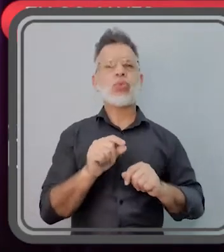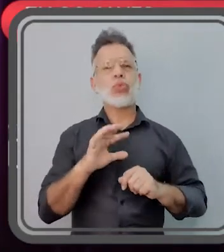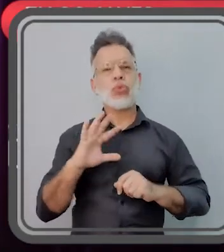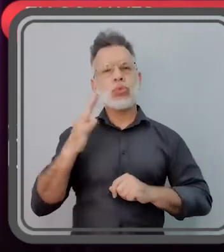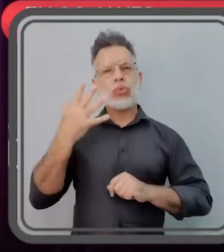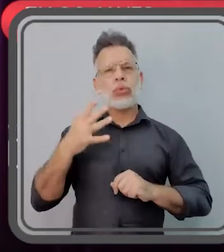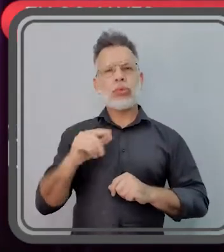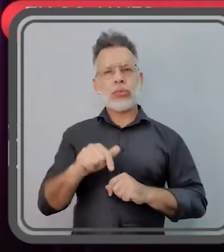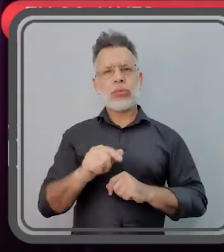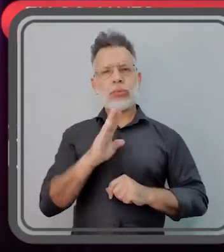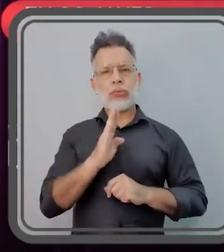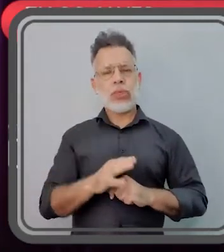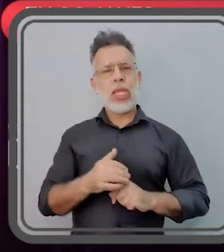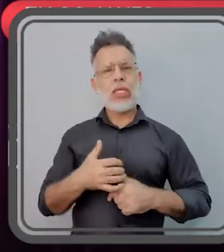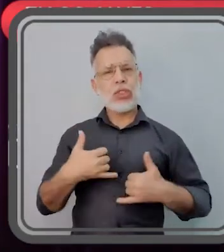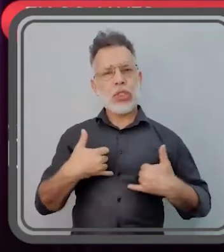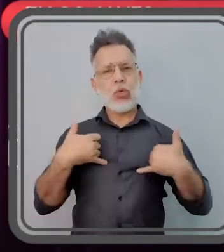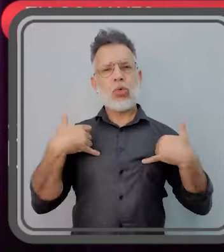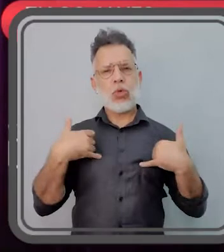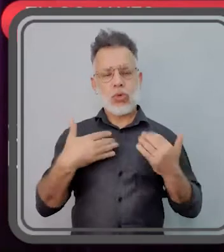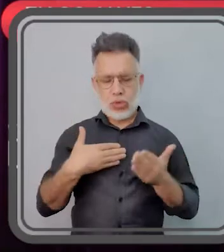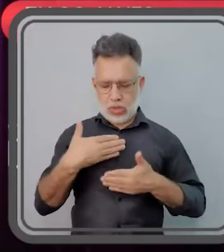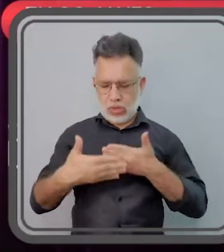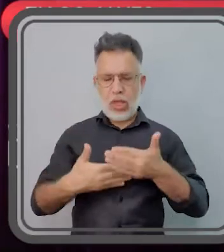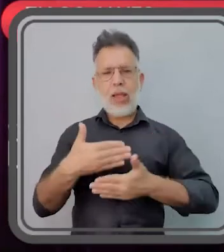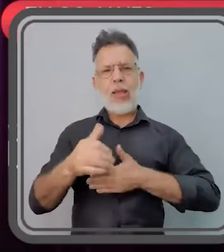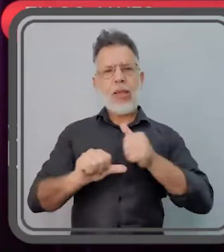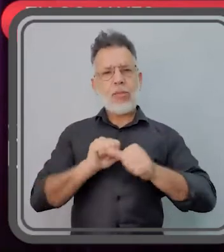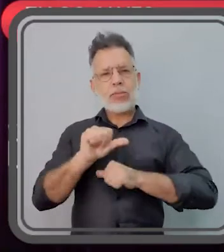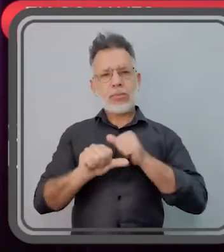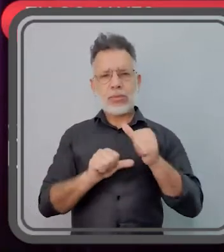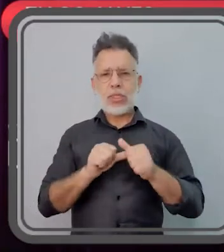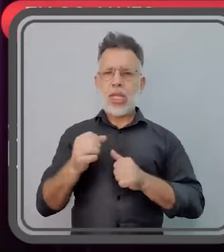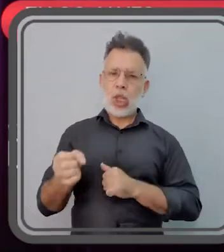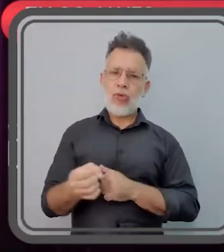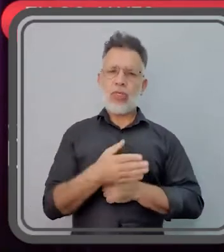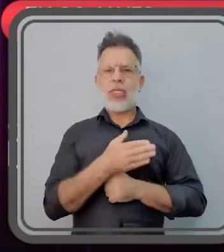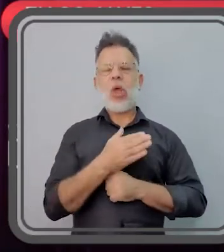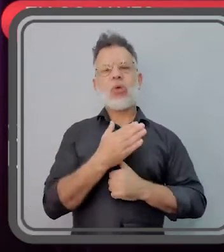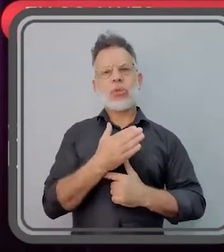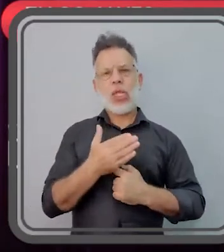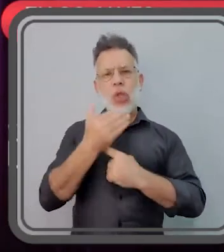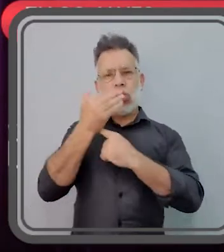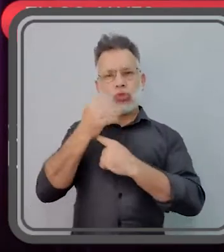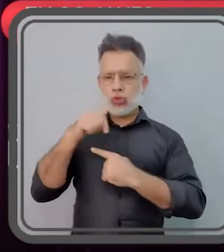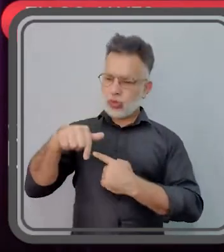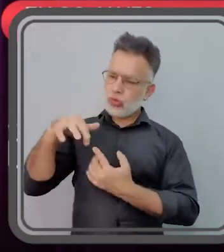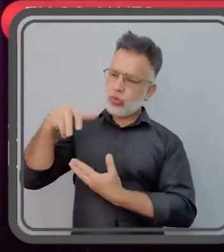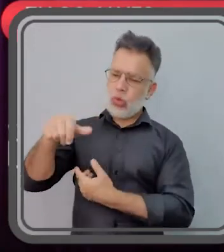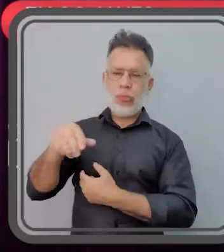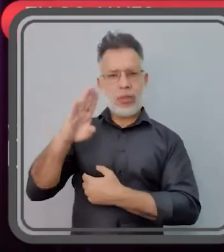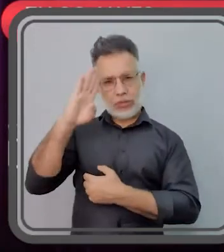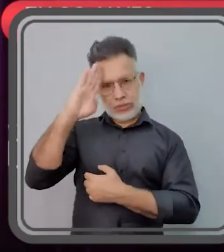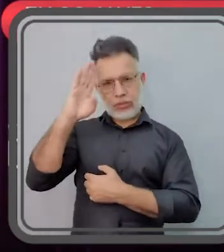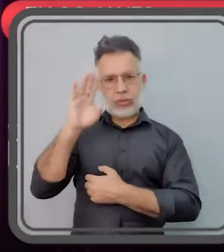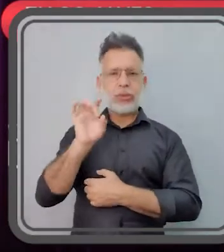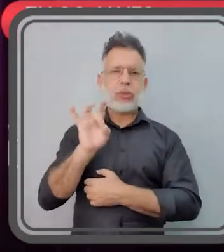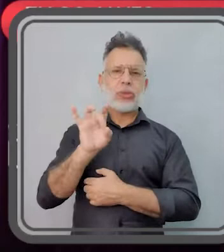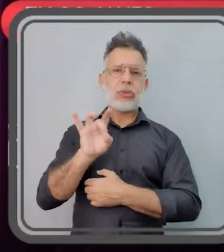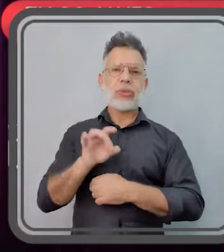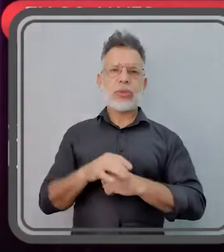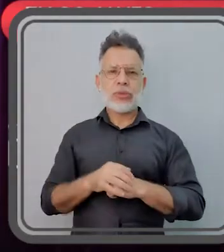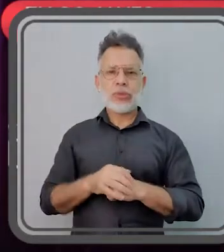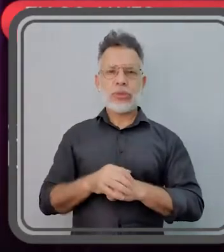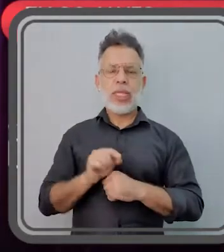orgulho de ter acompanhado essas mudanças e inovação tecnológicas no mundo nesse período, inclusive últimos